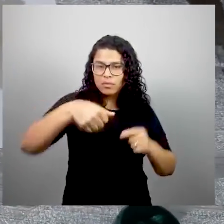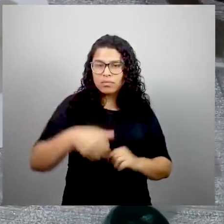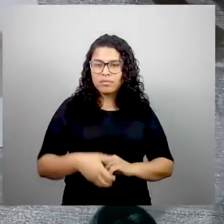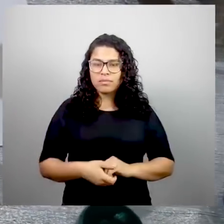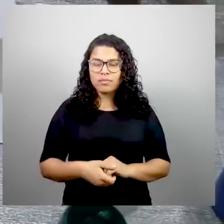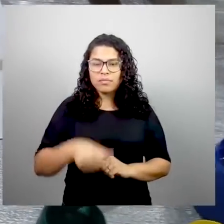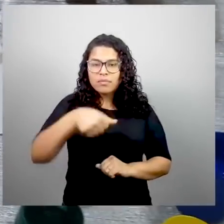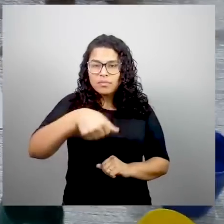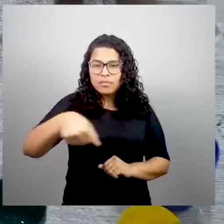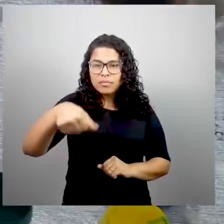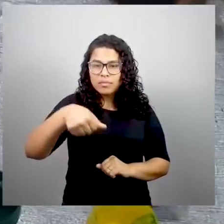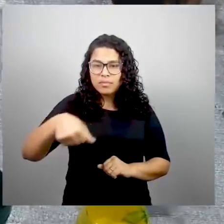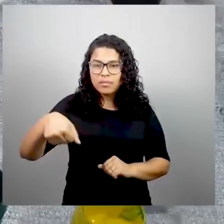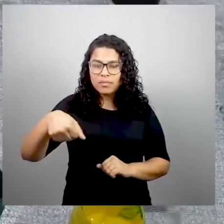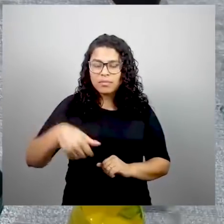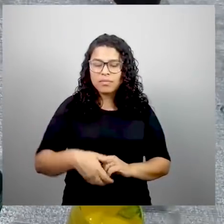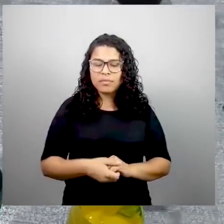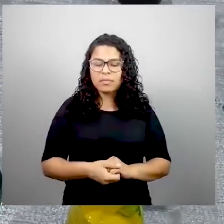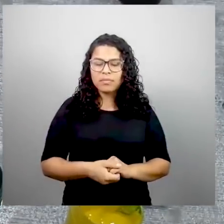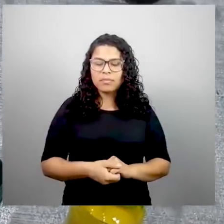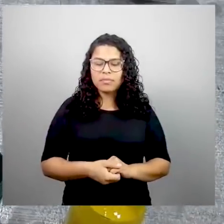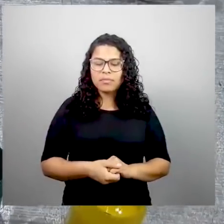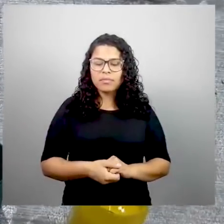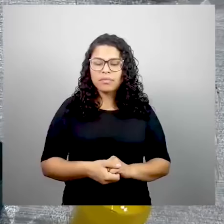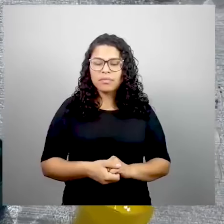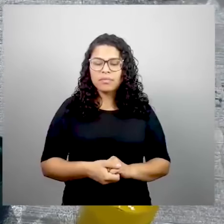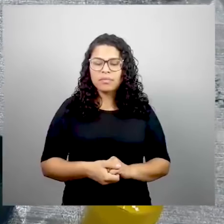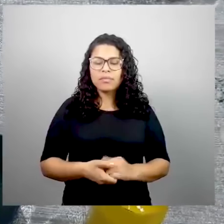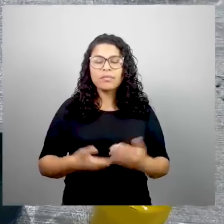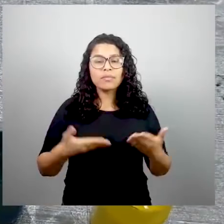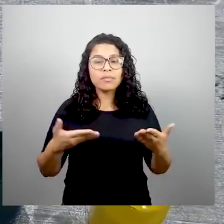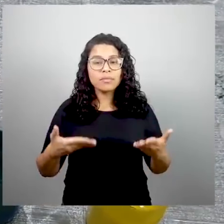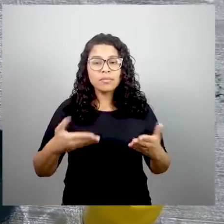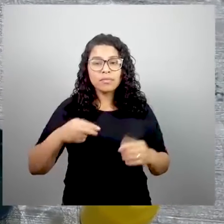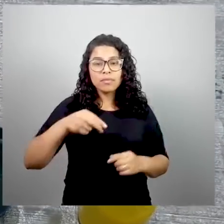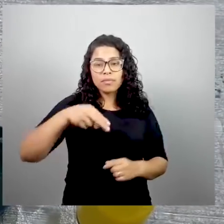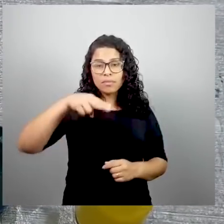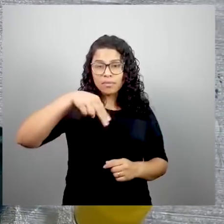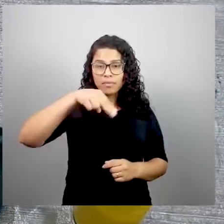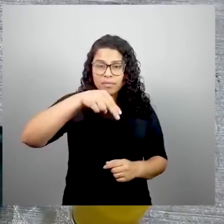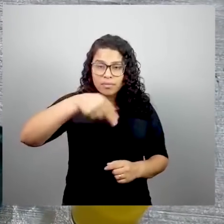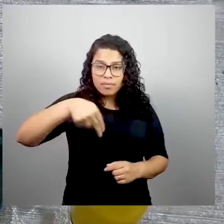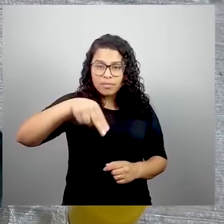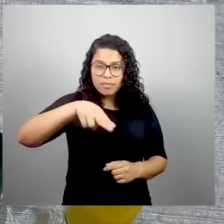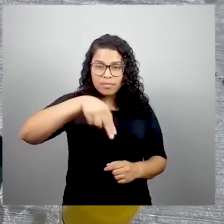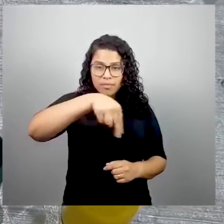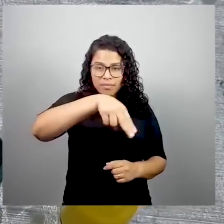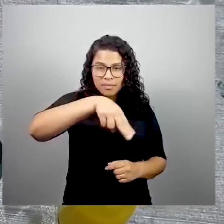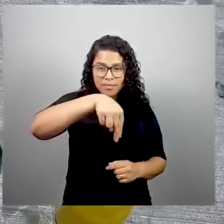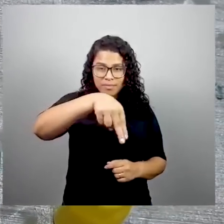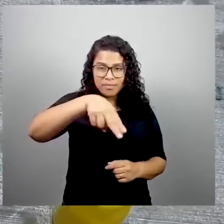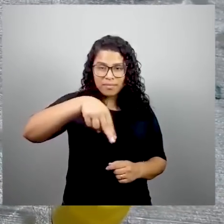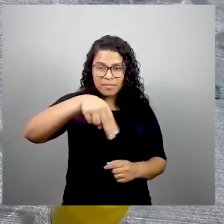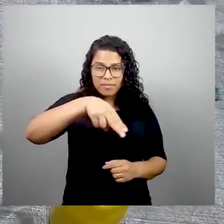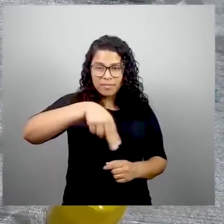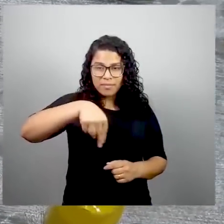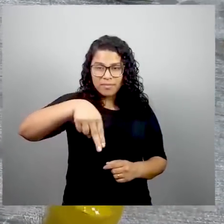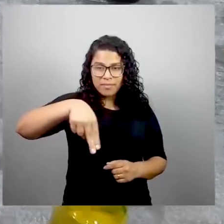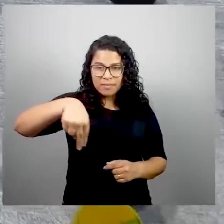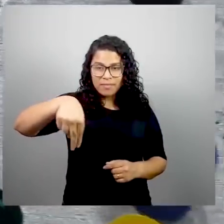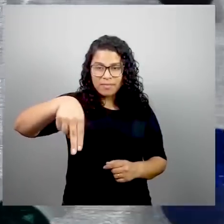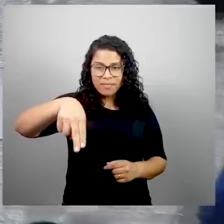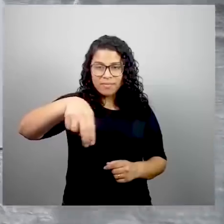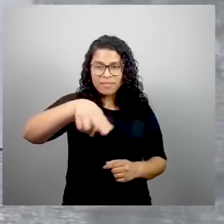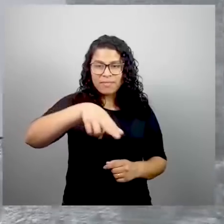Então eu vou usar o preto aqui, que já tá molhado no preto. E eu vou espalhando, olha. Tá vendo? E